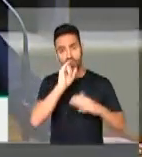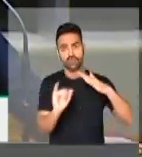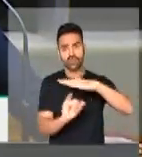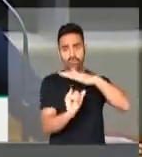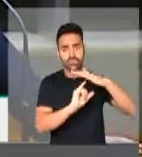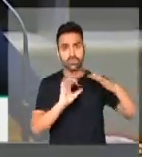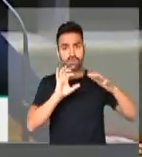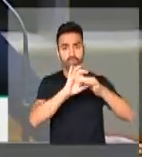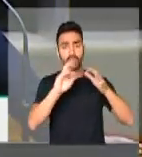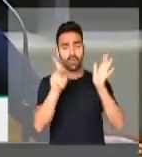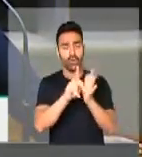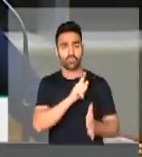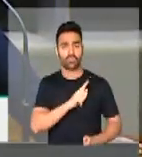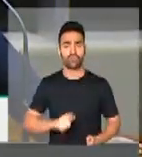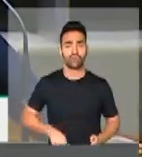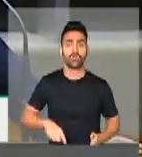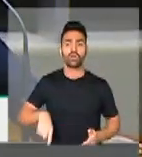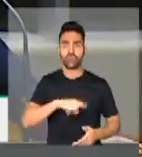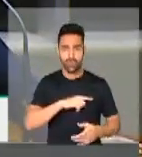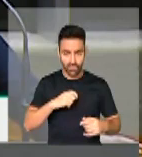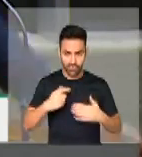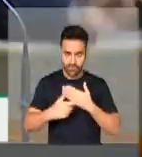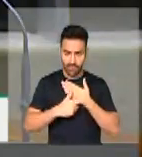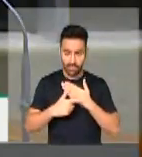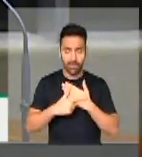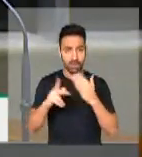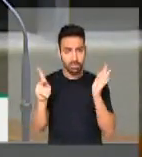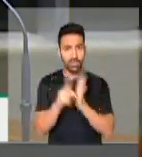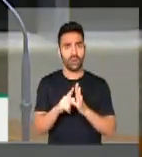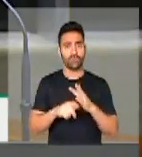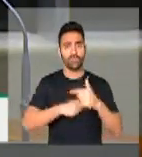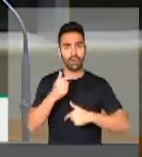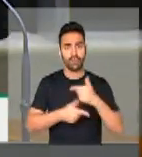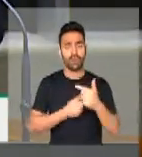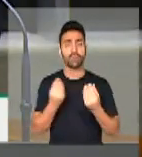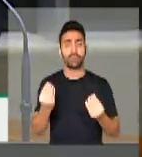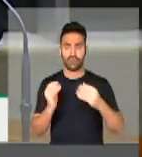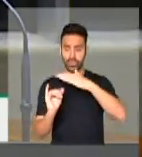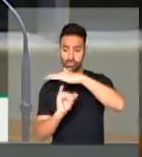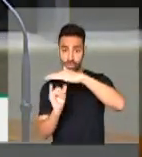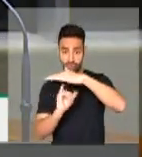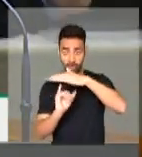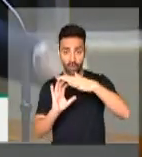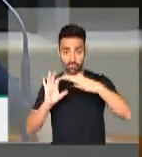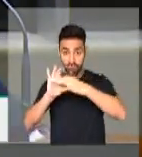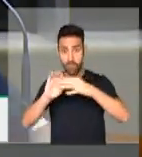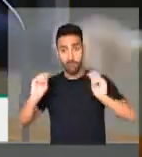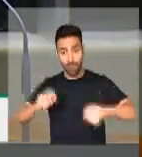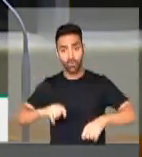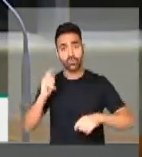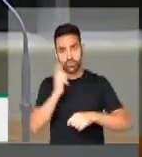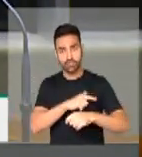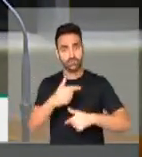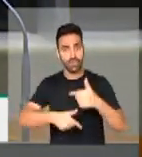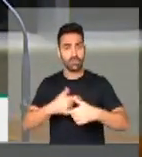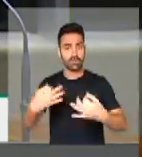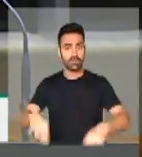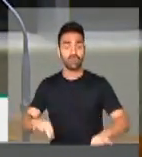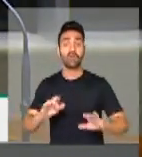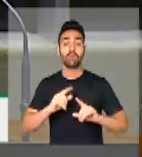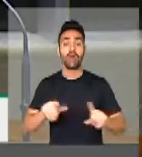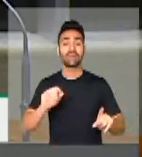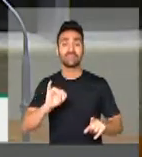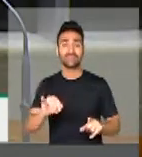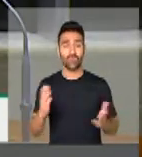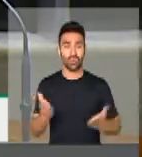instituições do Estado. Então nós temos que cumprir o nosso papel para que as instituições do Estado brasileiro possam cumprir o seu. No entanto, se